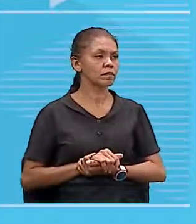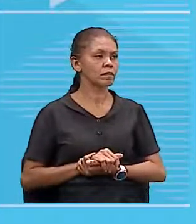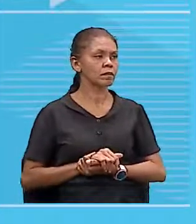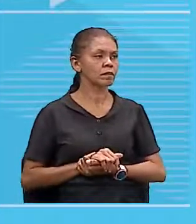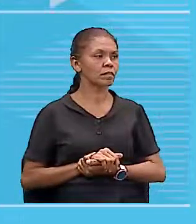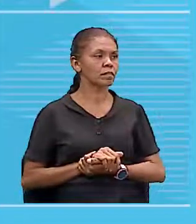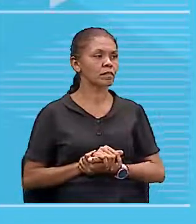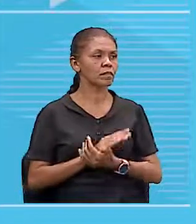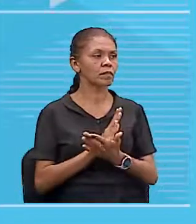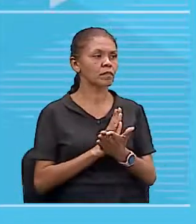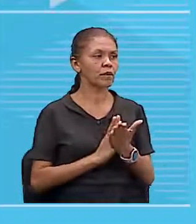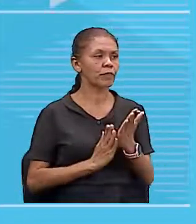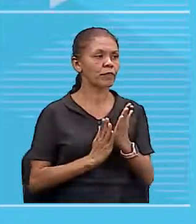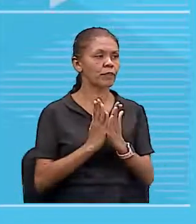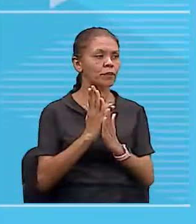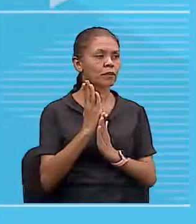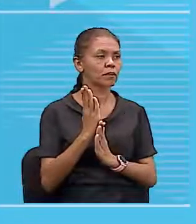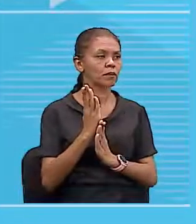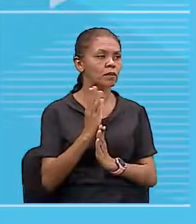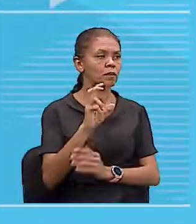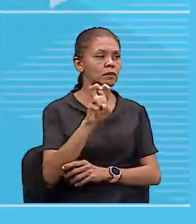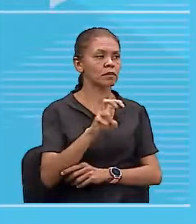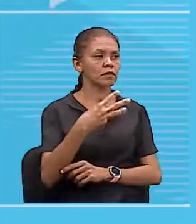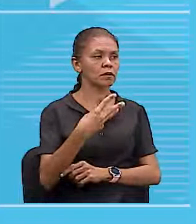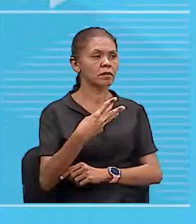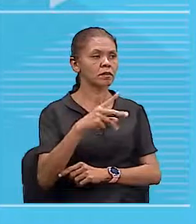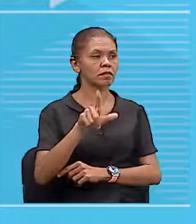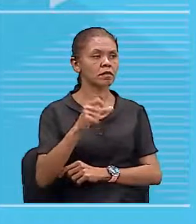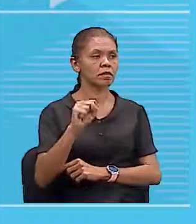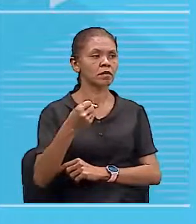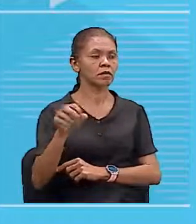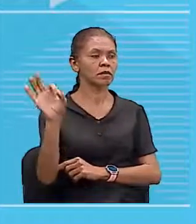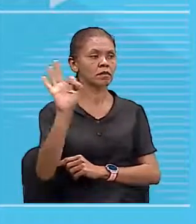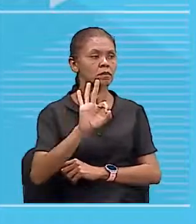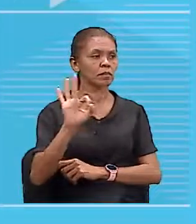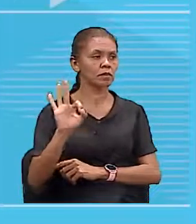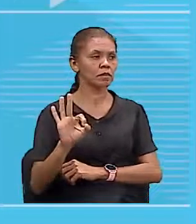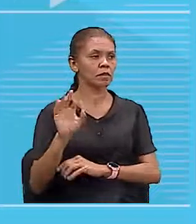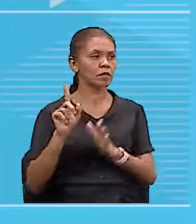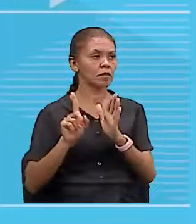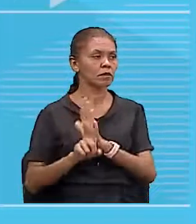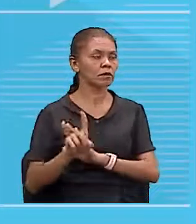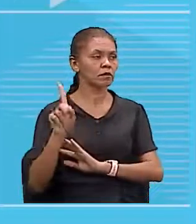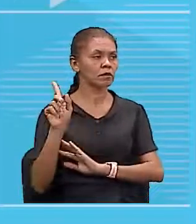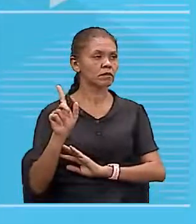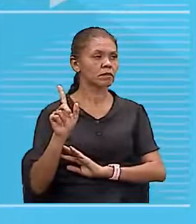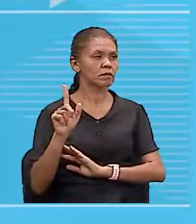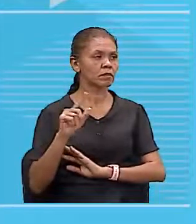aumentou sua participação para 53%, vamos entender agora o que é que eu quero para vocês